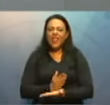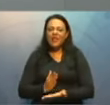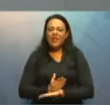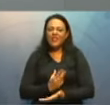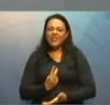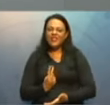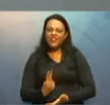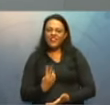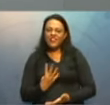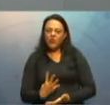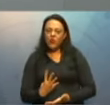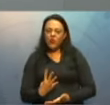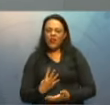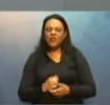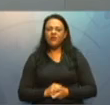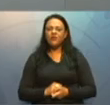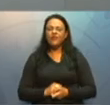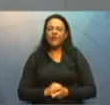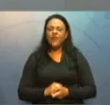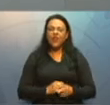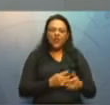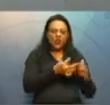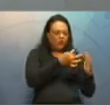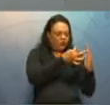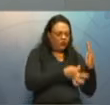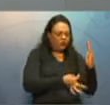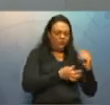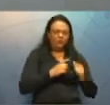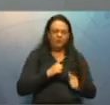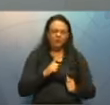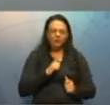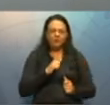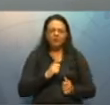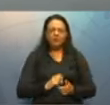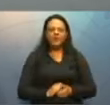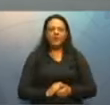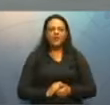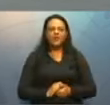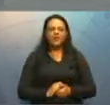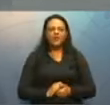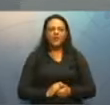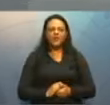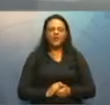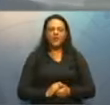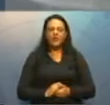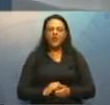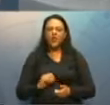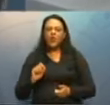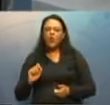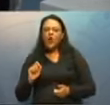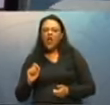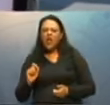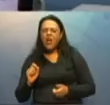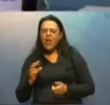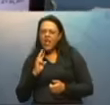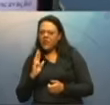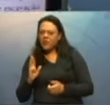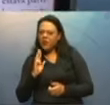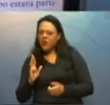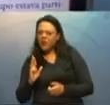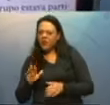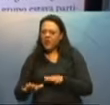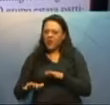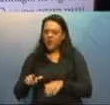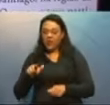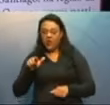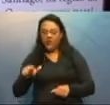Na página 24, no entender o texto, já temos aqui no texto as possíveis respostas